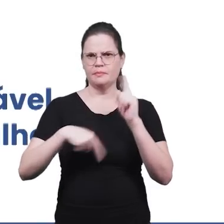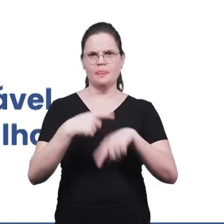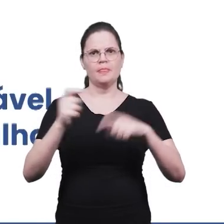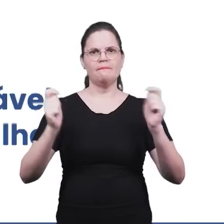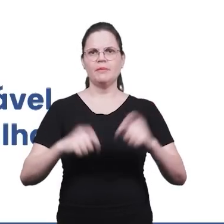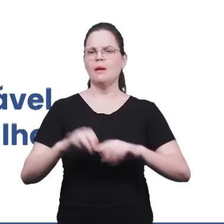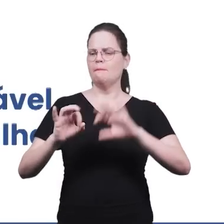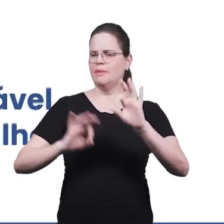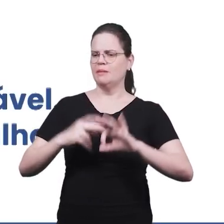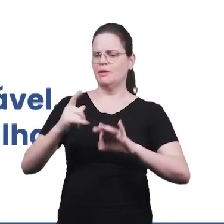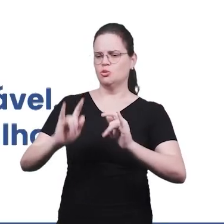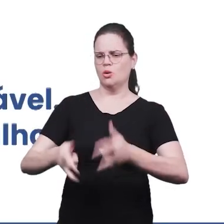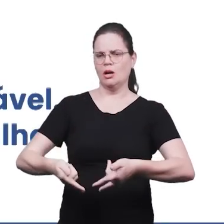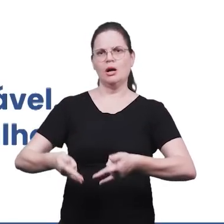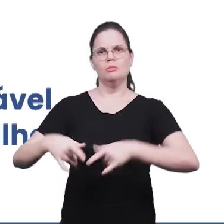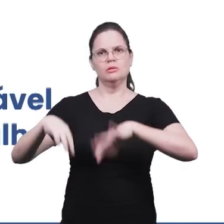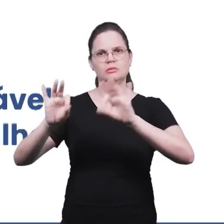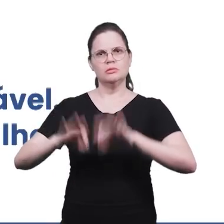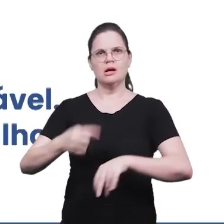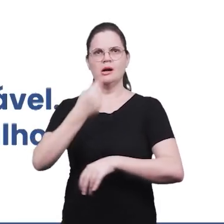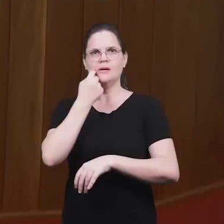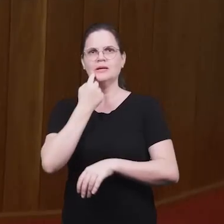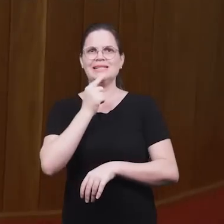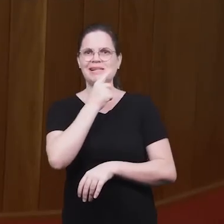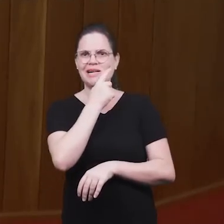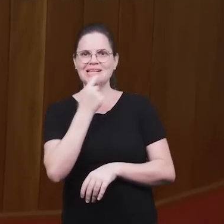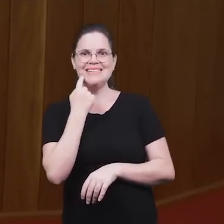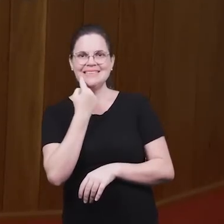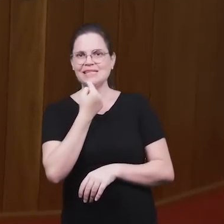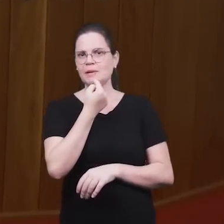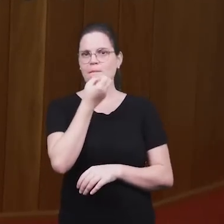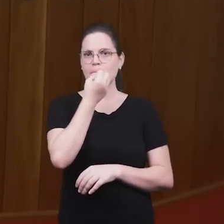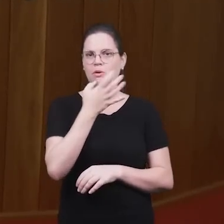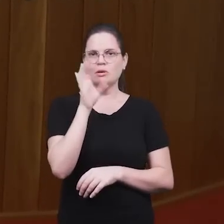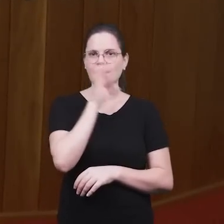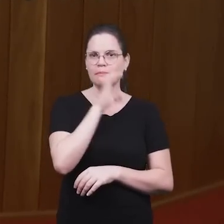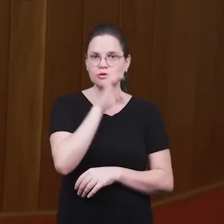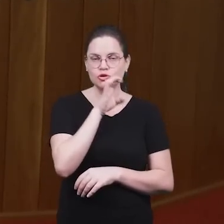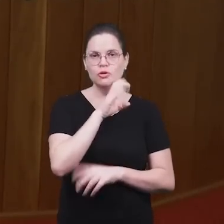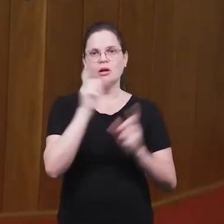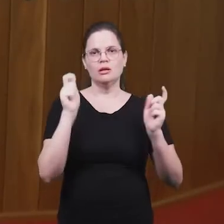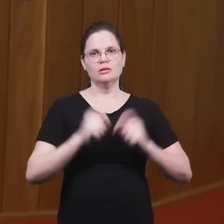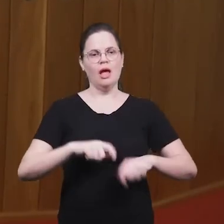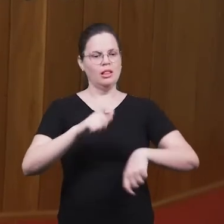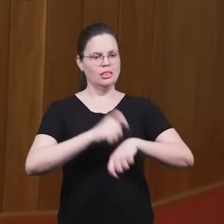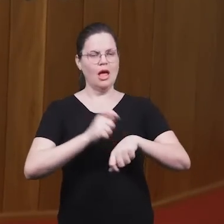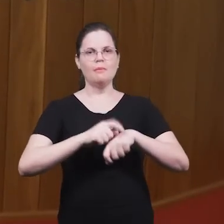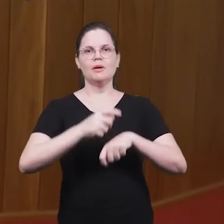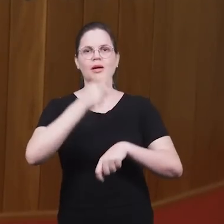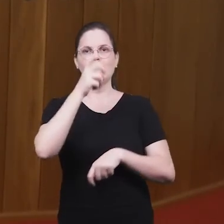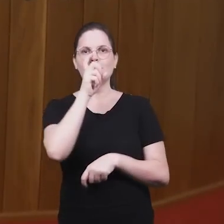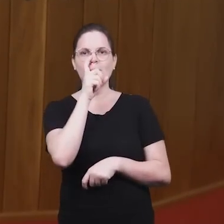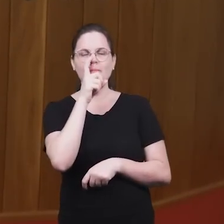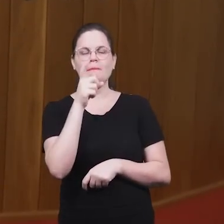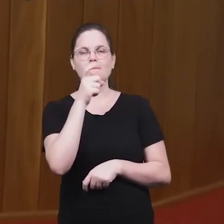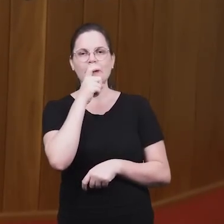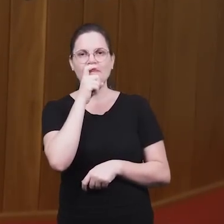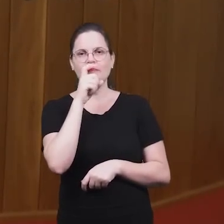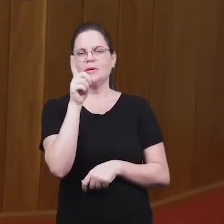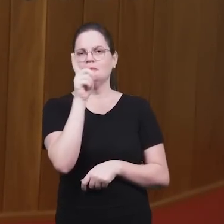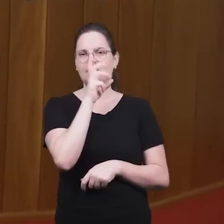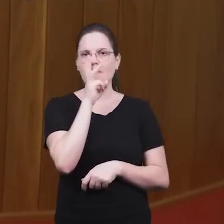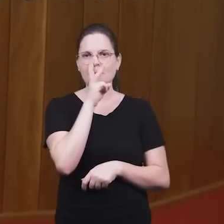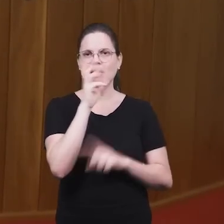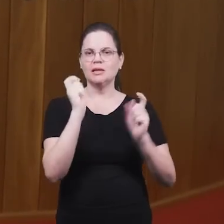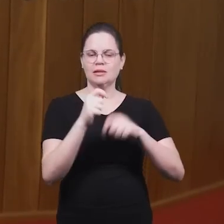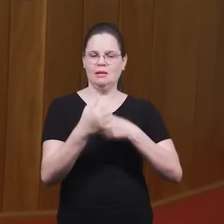organizada, arruma sua cama, escova seus dentes. Rapidinho vai sobrar tempo para o pai e para a mãe brincar